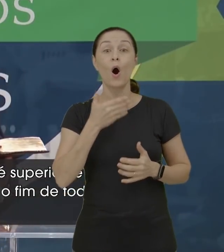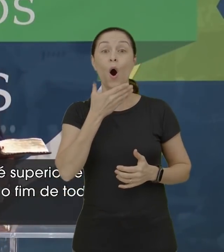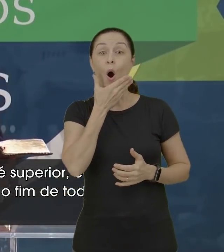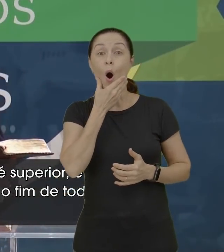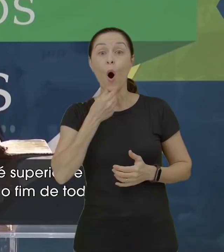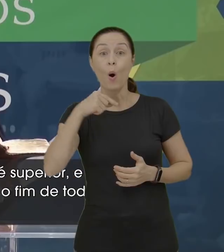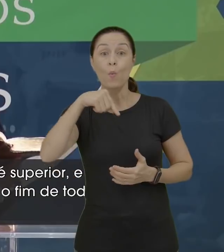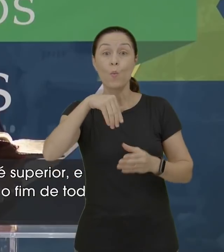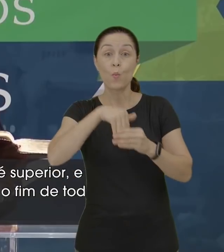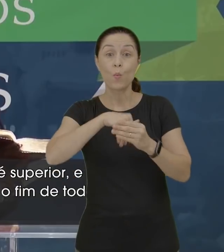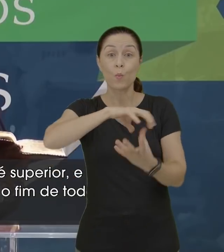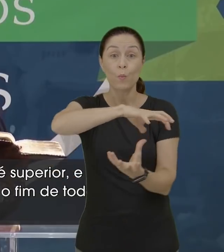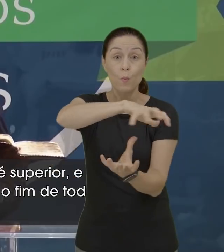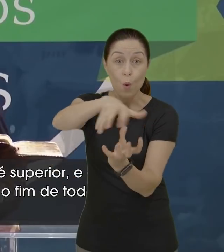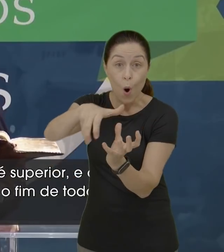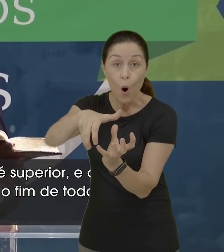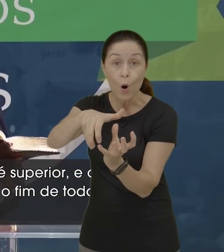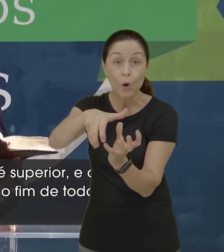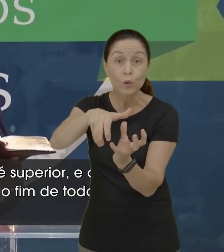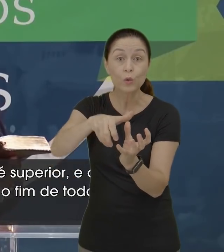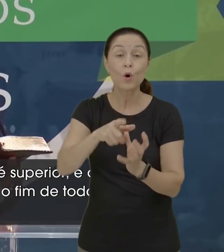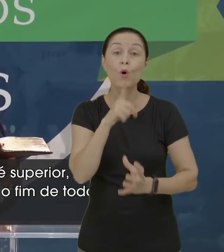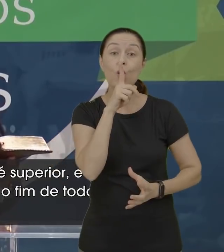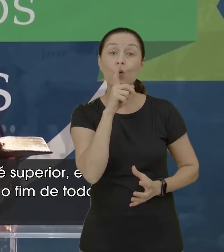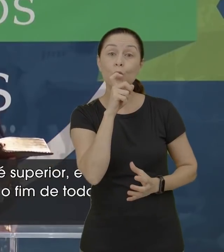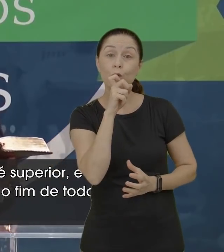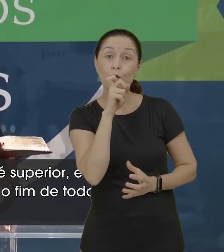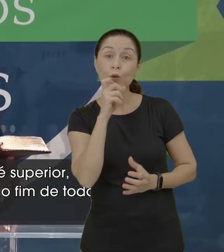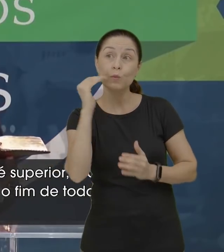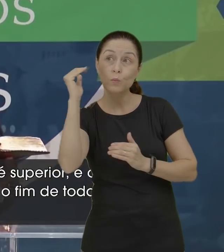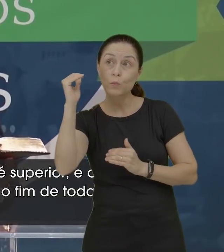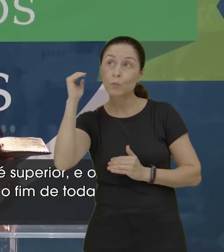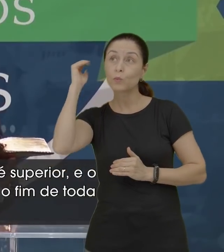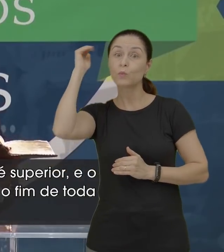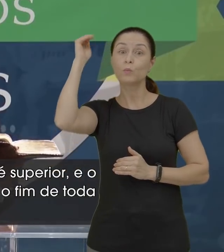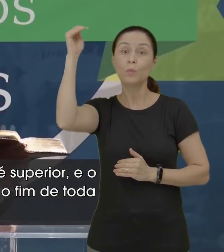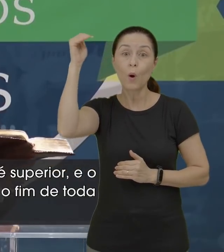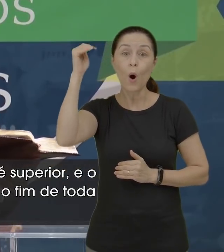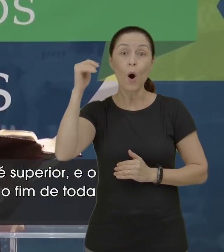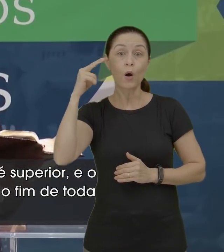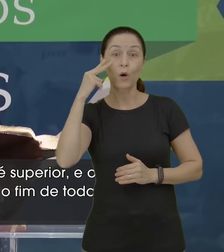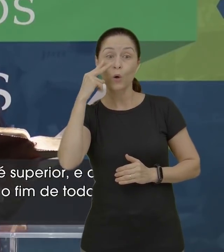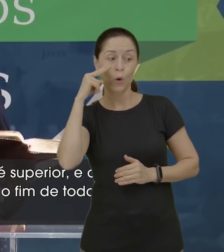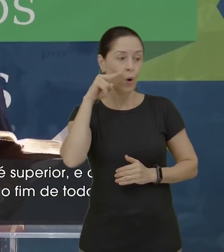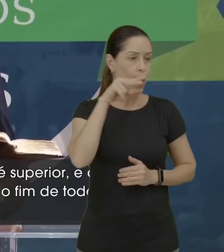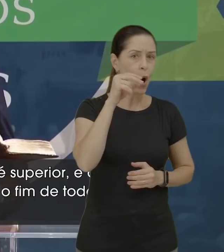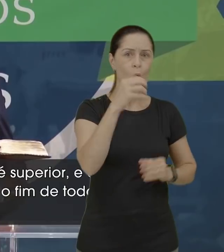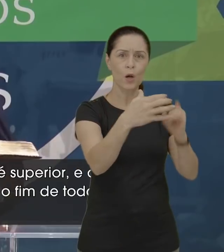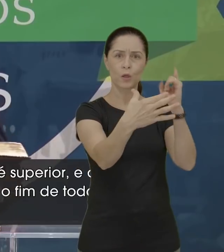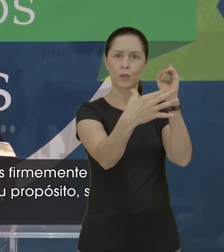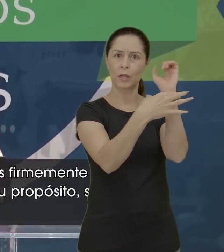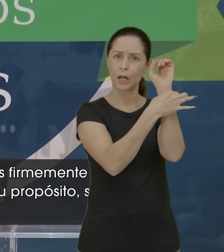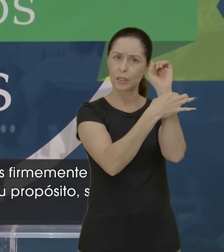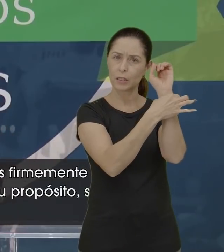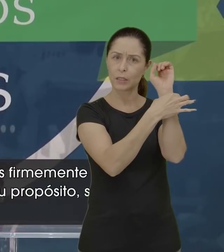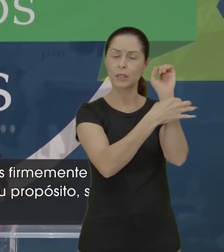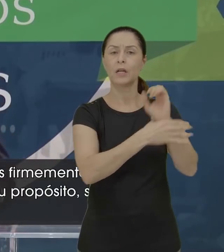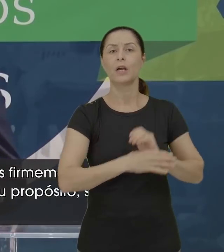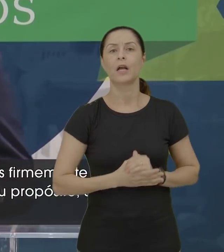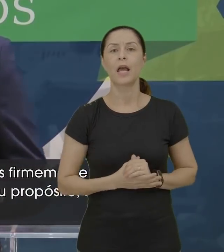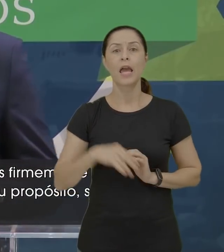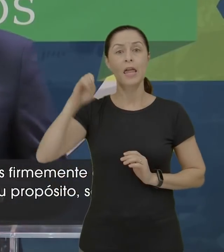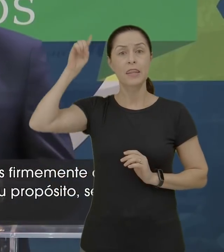superior, e o juramento, servindo de garantia para eles, é o fim de toda contenda. Por